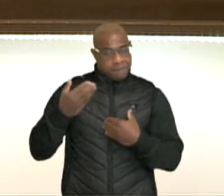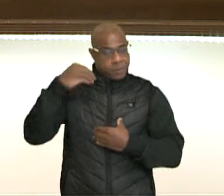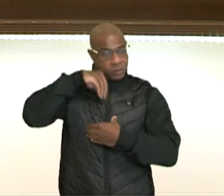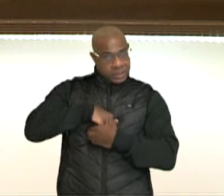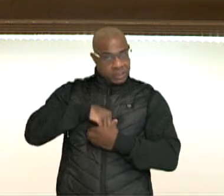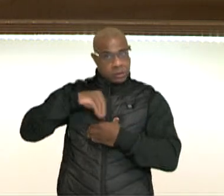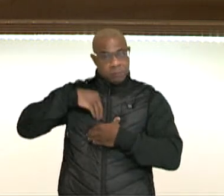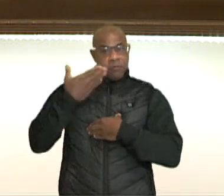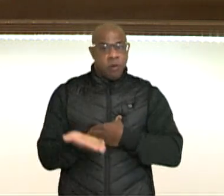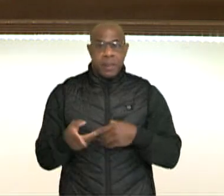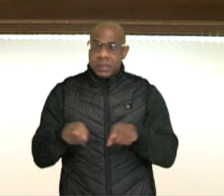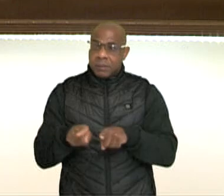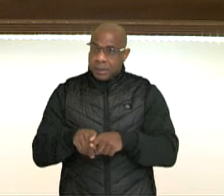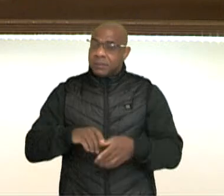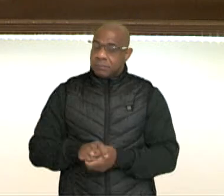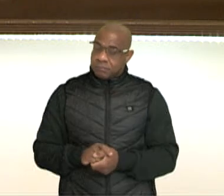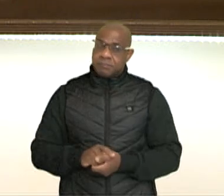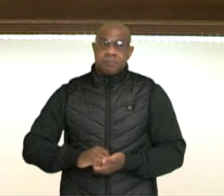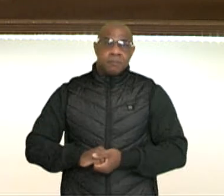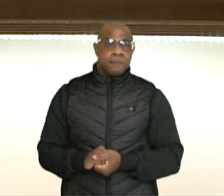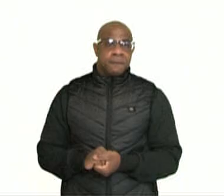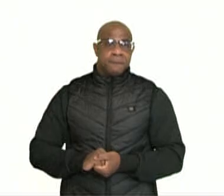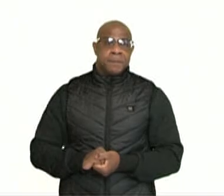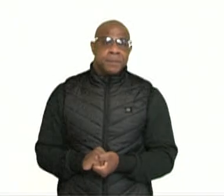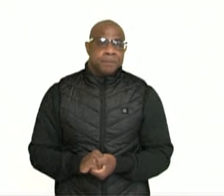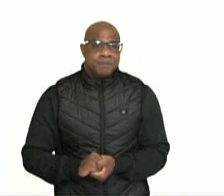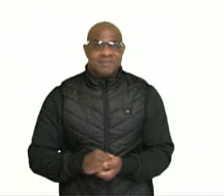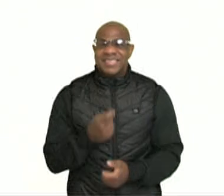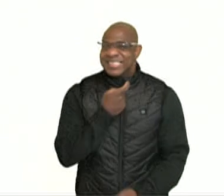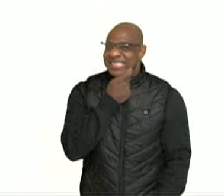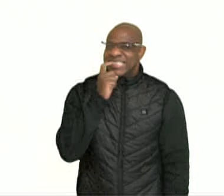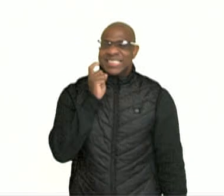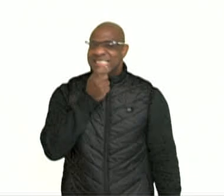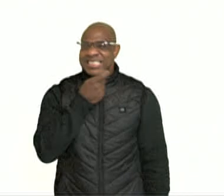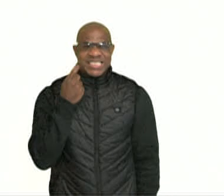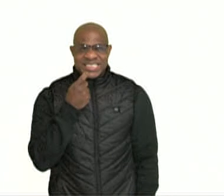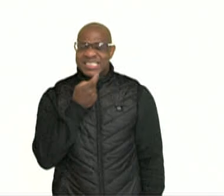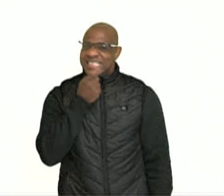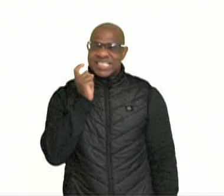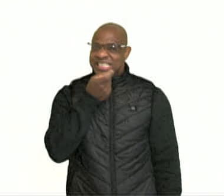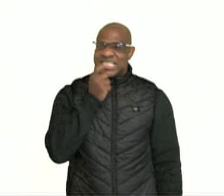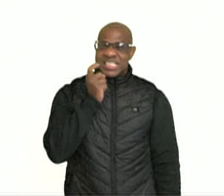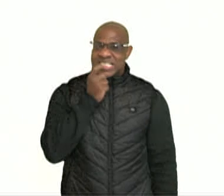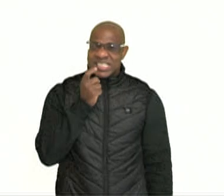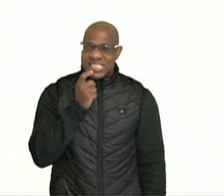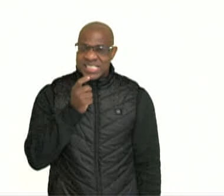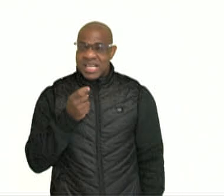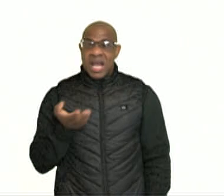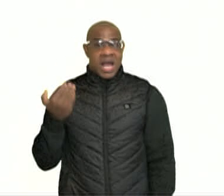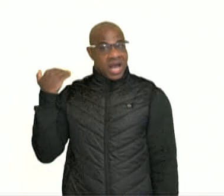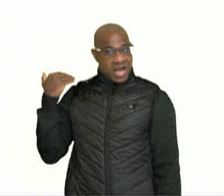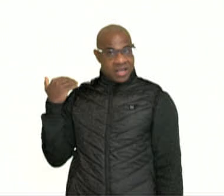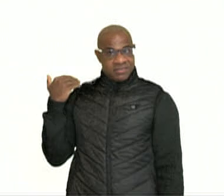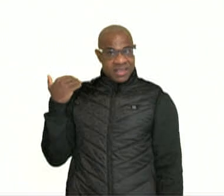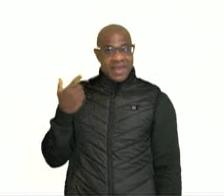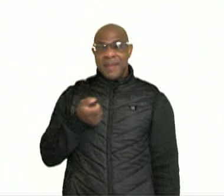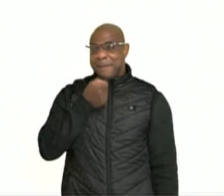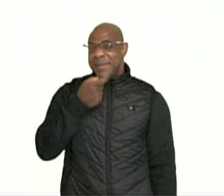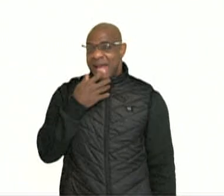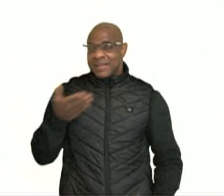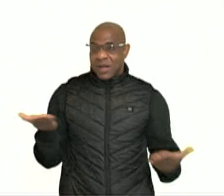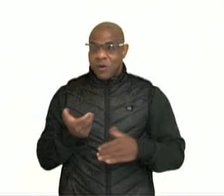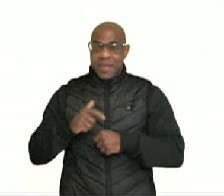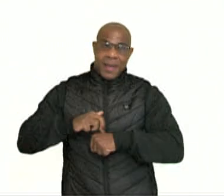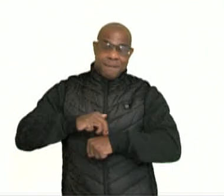Essa é a dica que eu dou para você hoje. Aparelho nos dentes, antes motivo de piada, agora é moda.